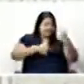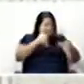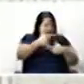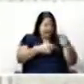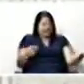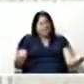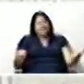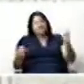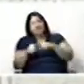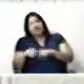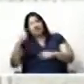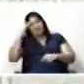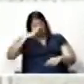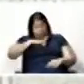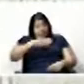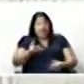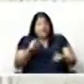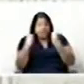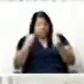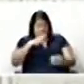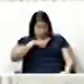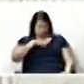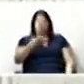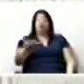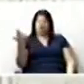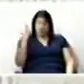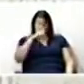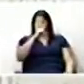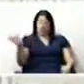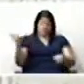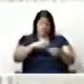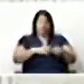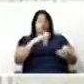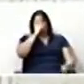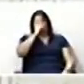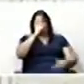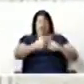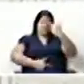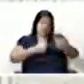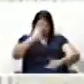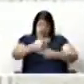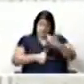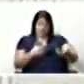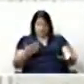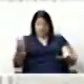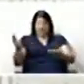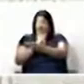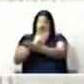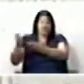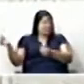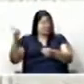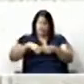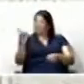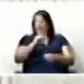ter coragem, como ela teve? Ela teve coragem de voltar no sábado para trabalhar. Muitos não têm coragem, não